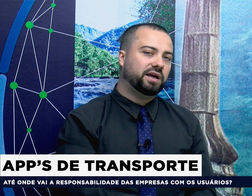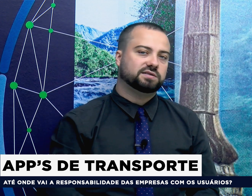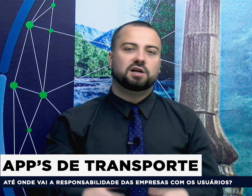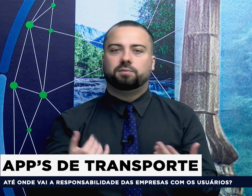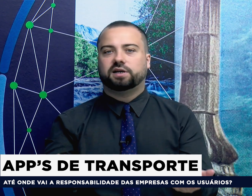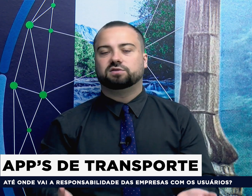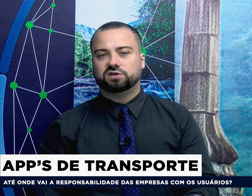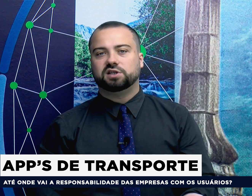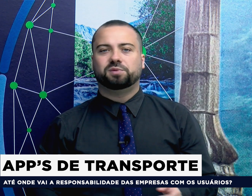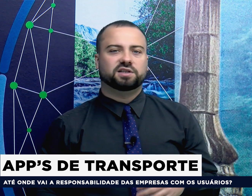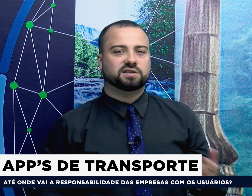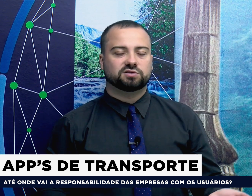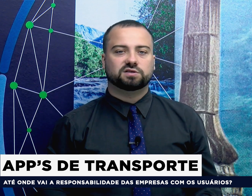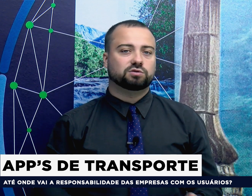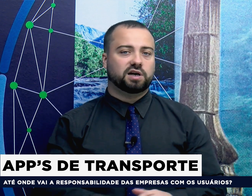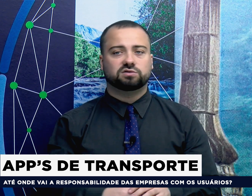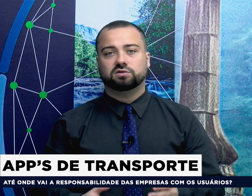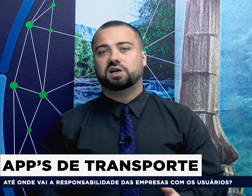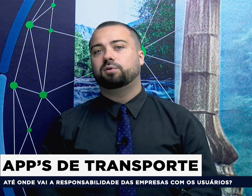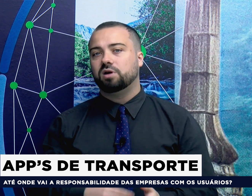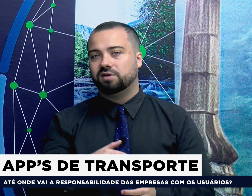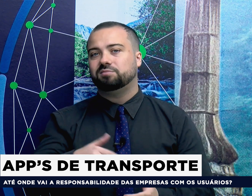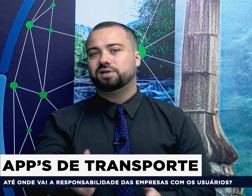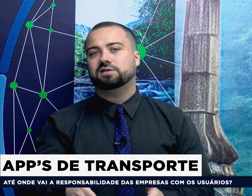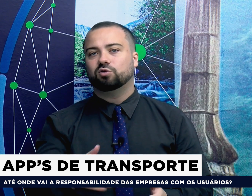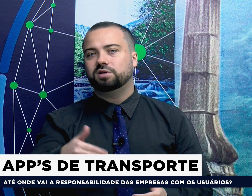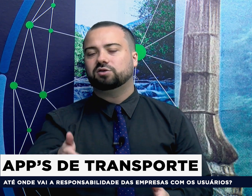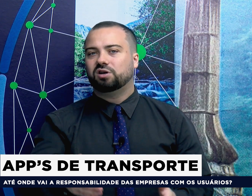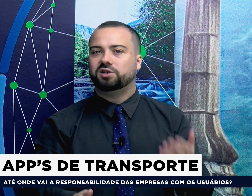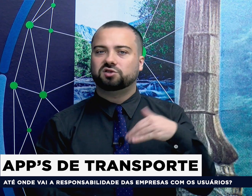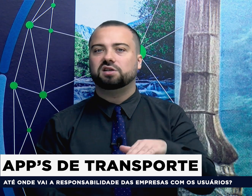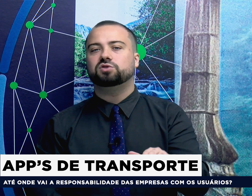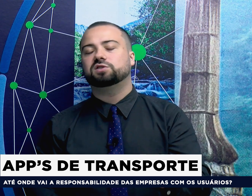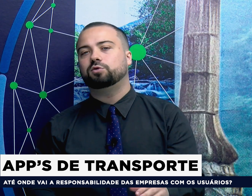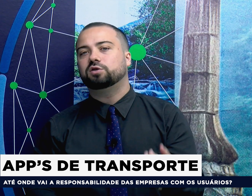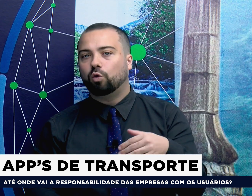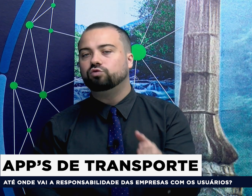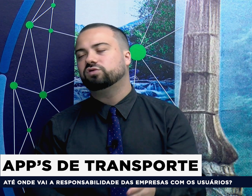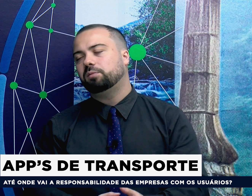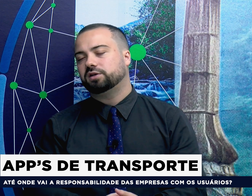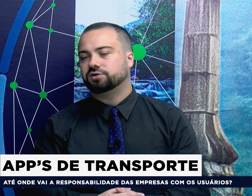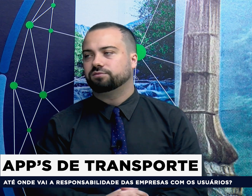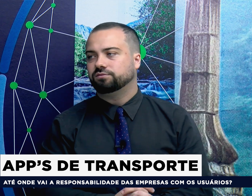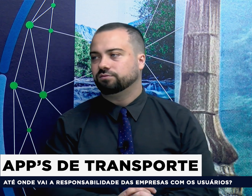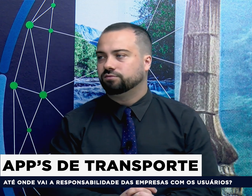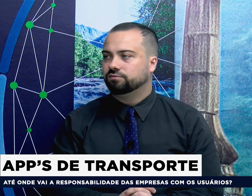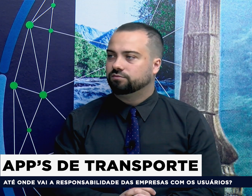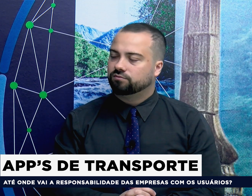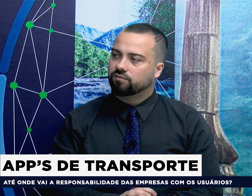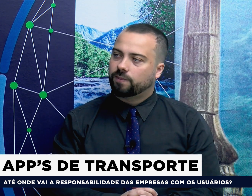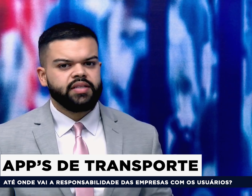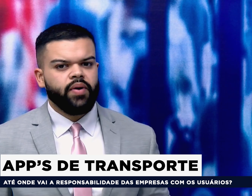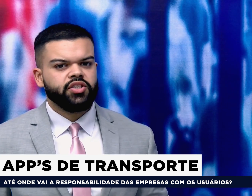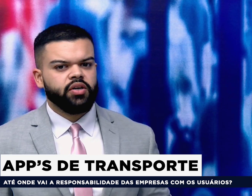não tem bens para caso você ganhe uma indenização a executar, isso não será problema. As empresas obrigatoriamente terão de responder conjuntamente. E aí,